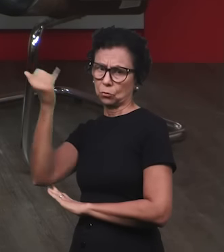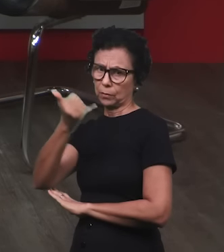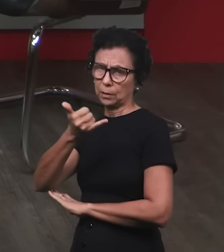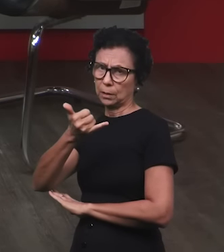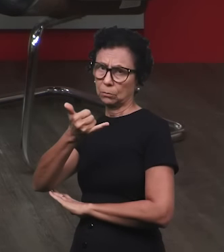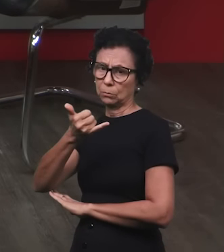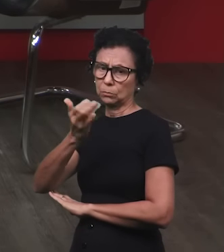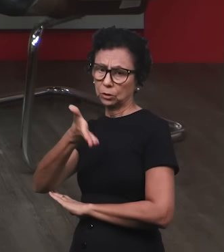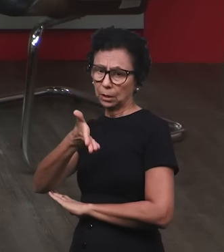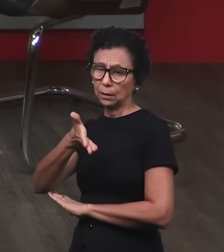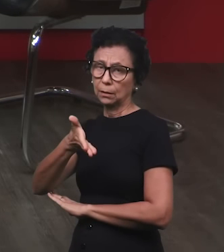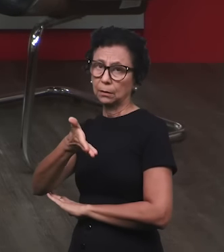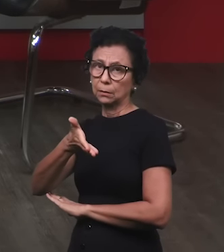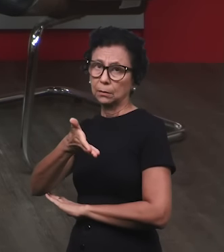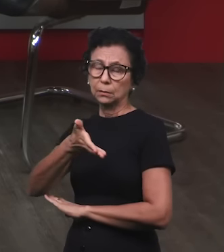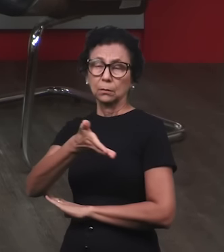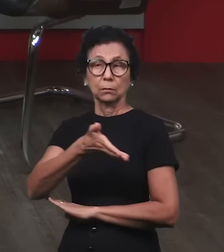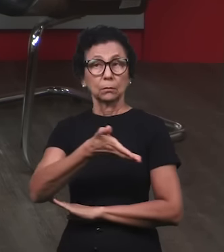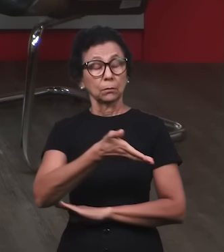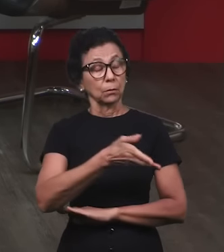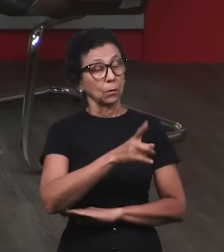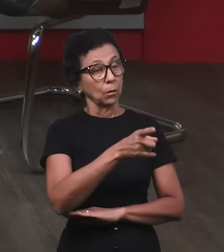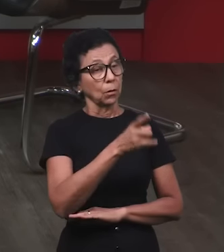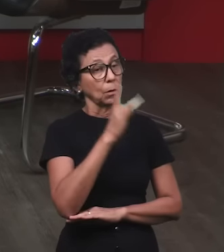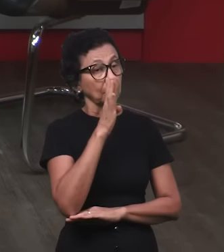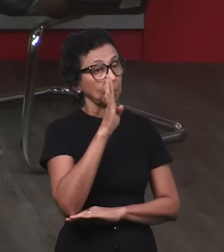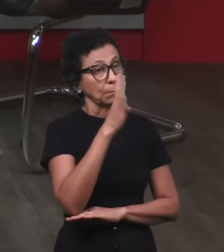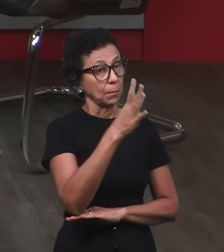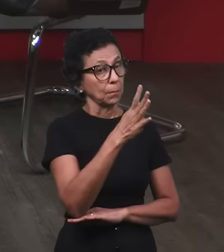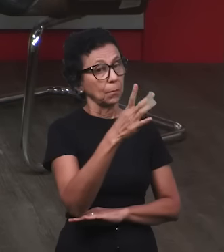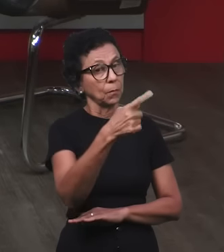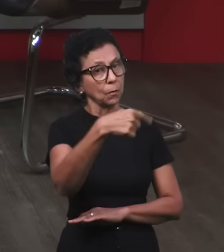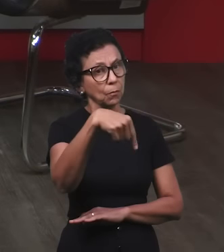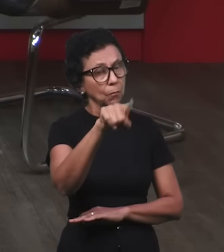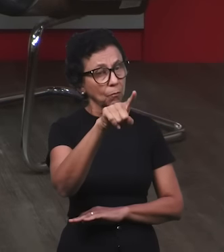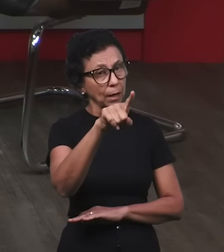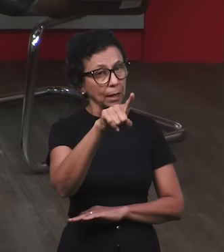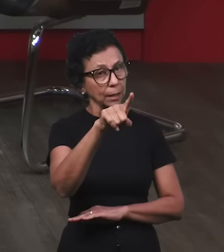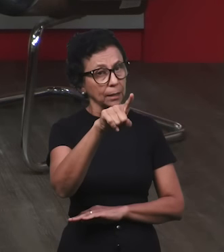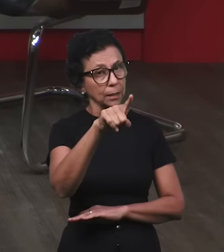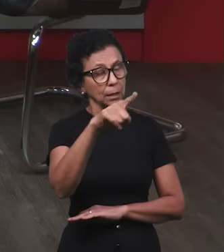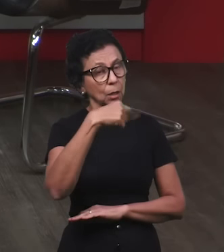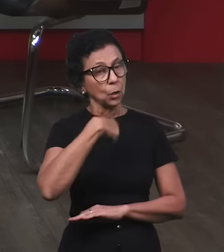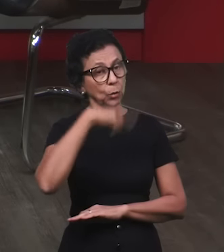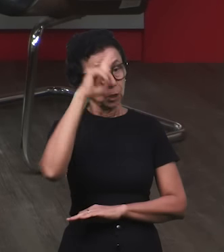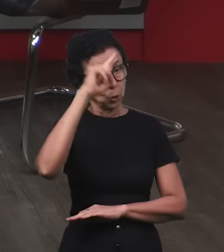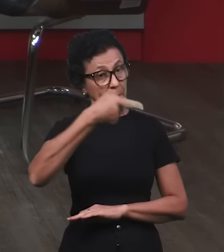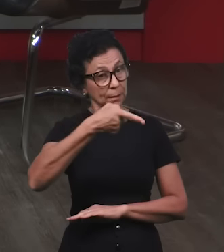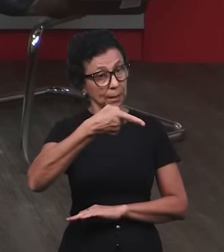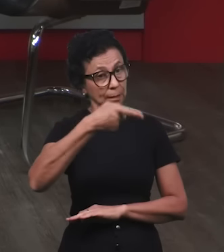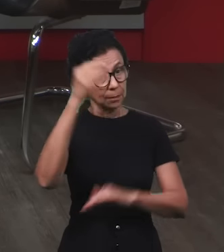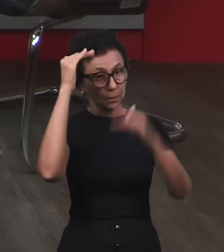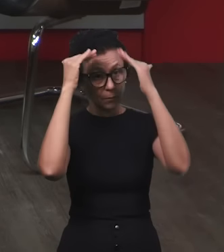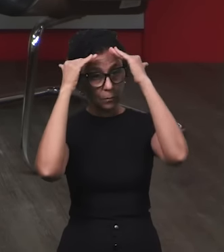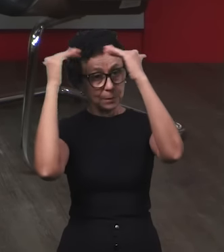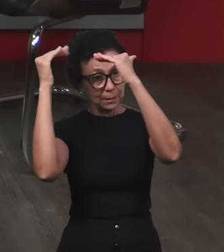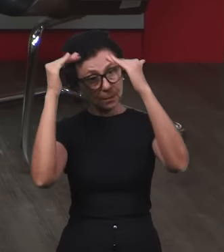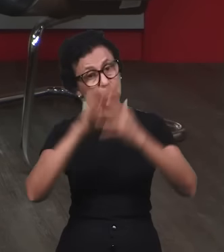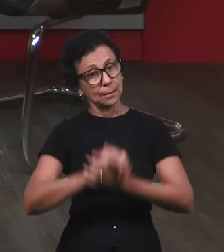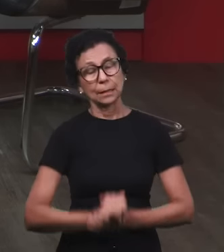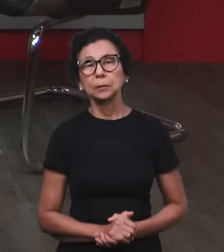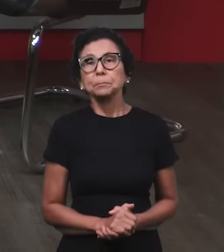consultando uma coisa que o Senhor disse para não ir. Tanto é que o Senhor disse, Balaão, você vai, mas você vai fazer o que eu te disser. O que Deus disse? É para não ir. Quer